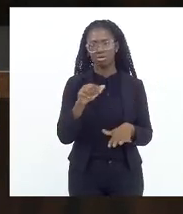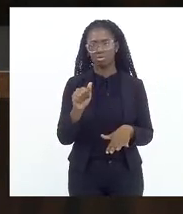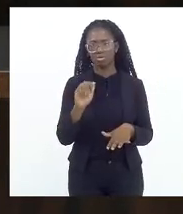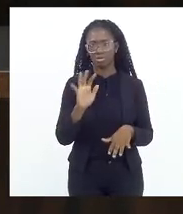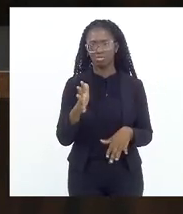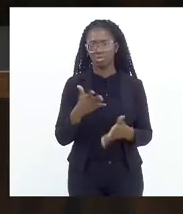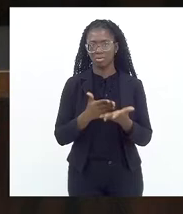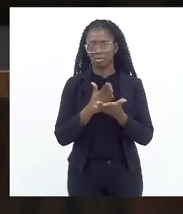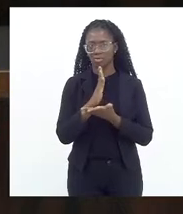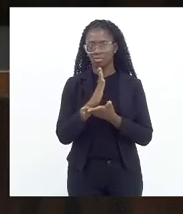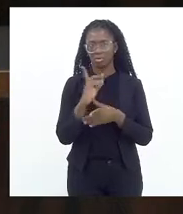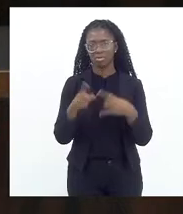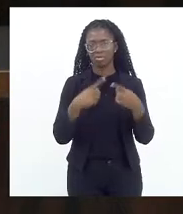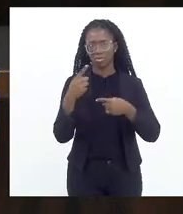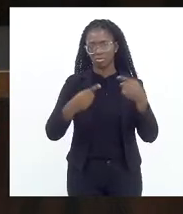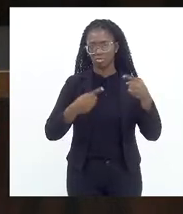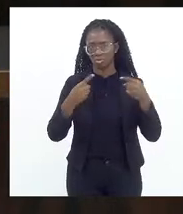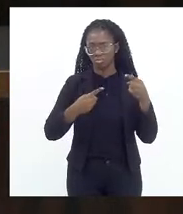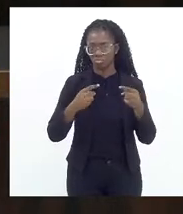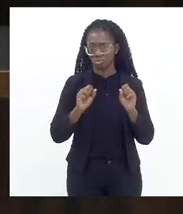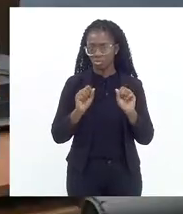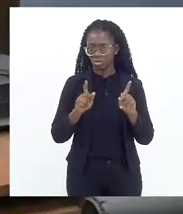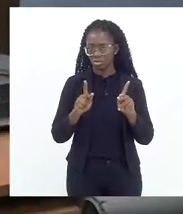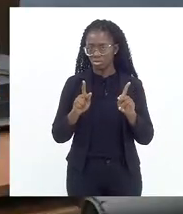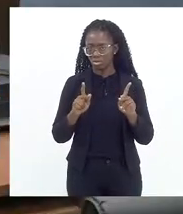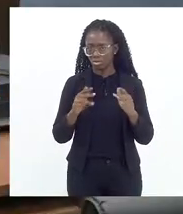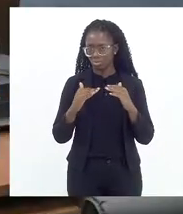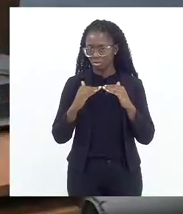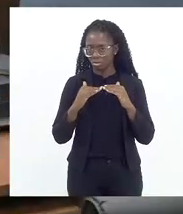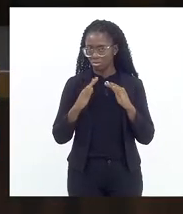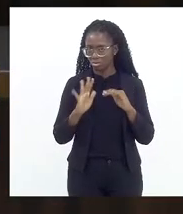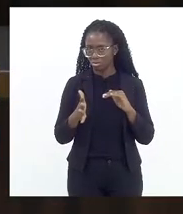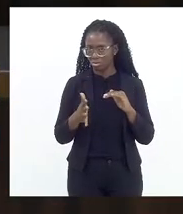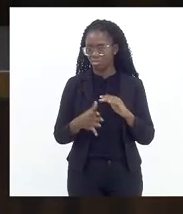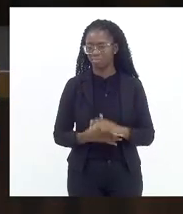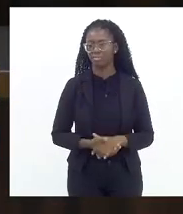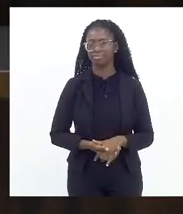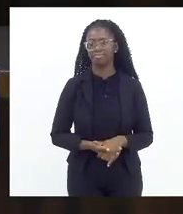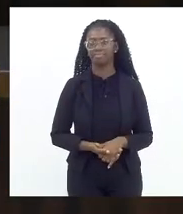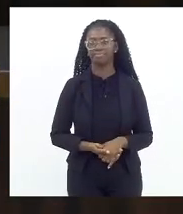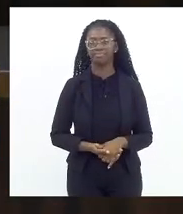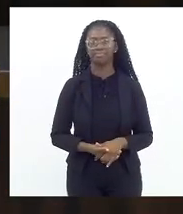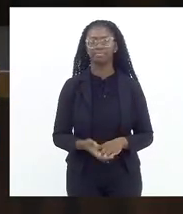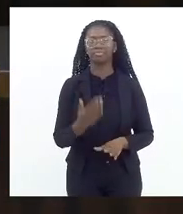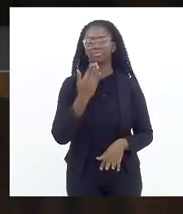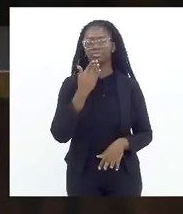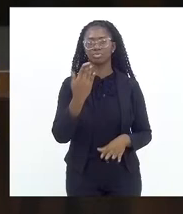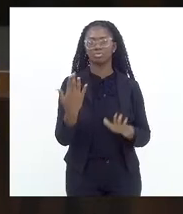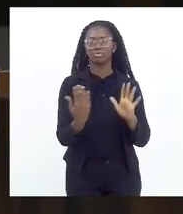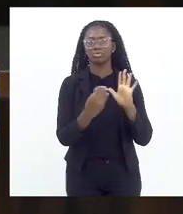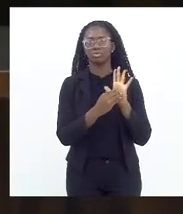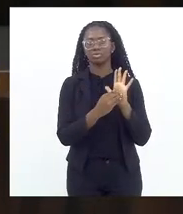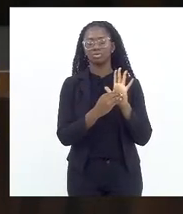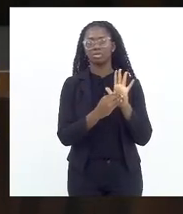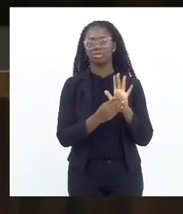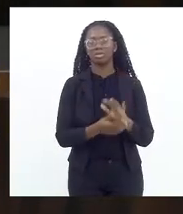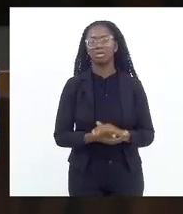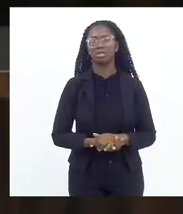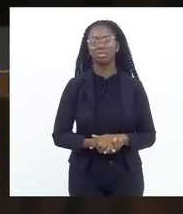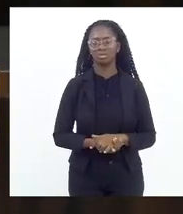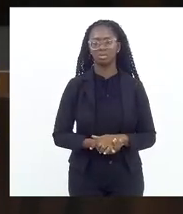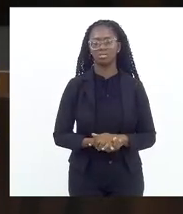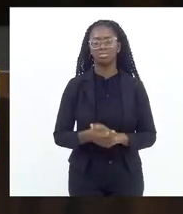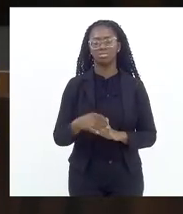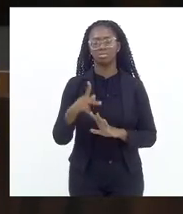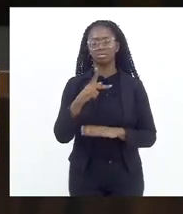aprovar e a gente continuar, todos concordam? Há sobre a mesa requerimento de inclusão na ordem do dia do projeto de